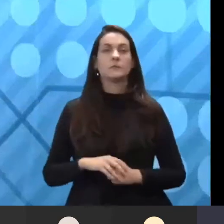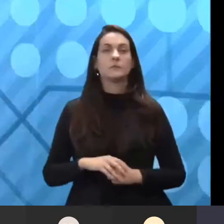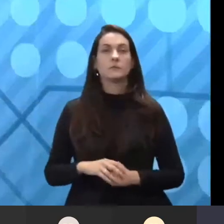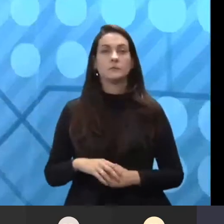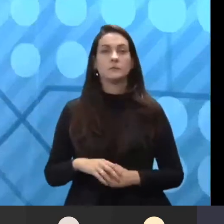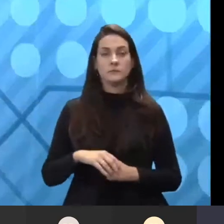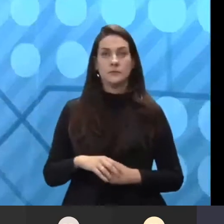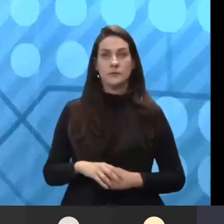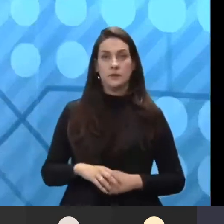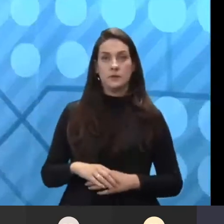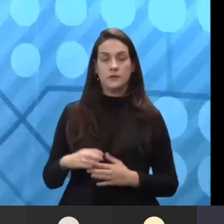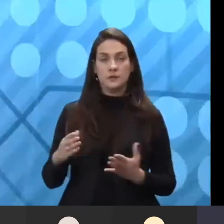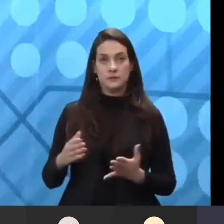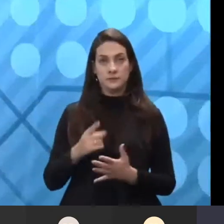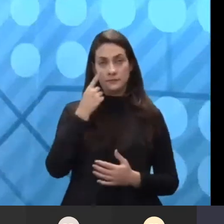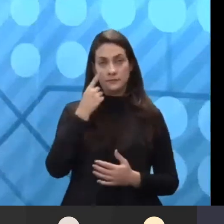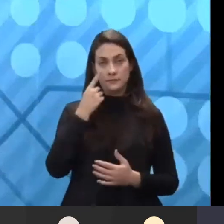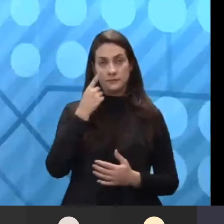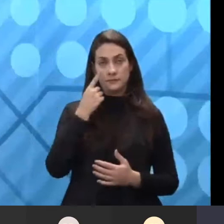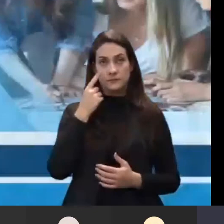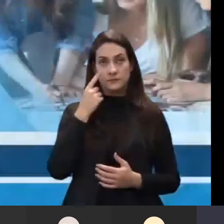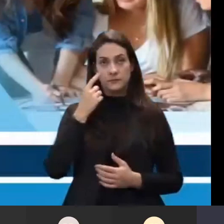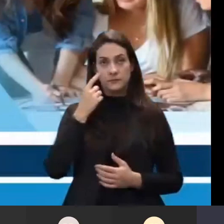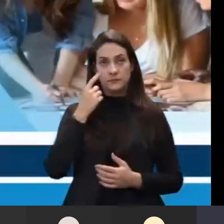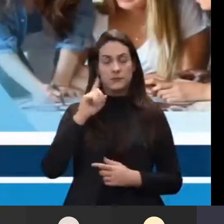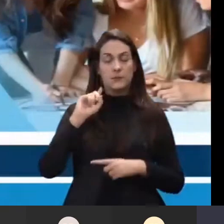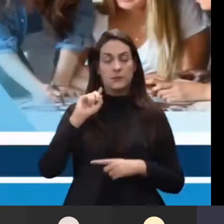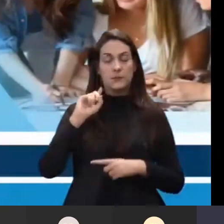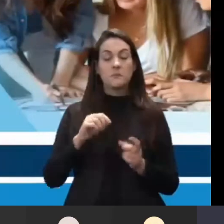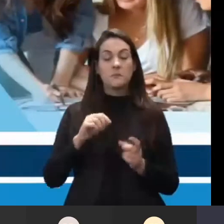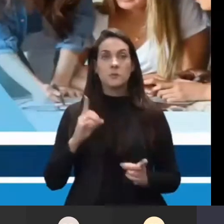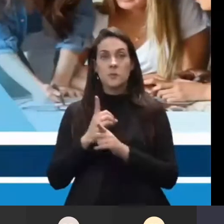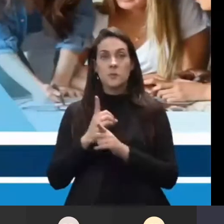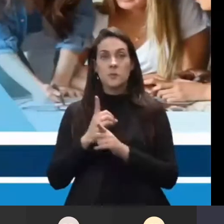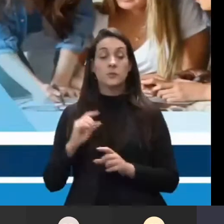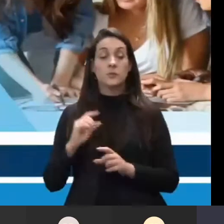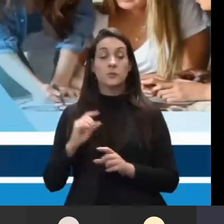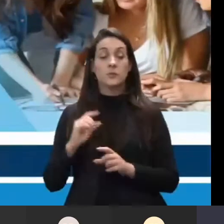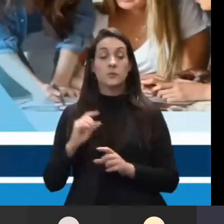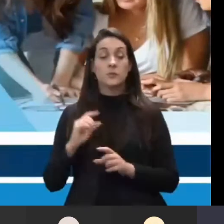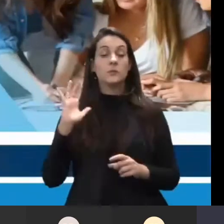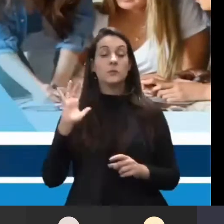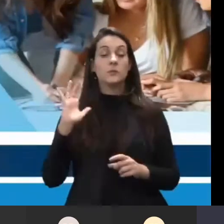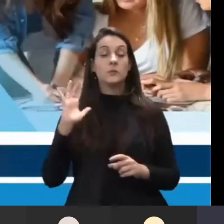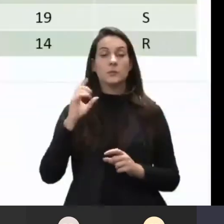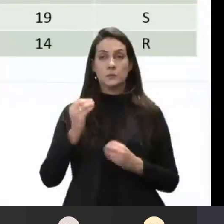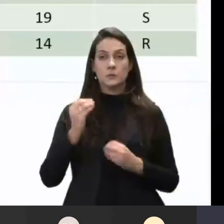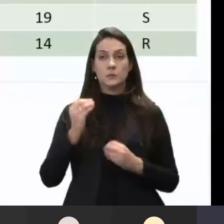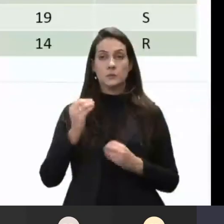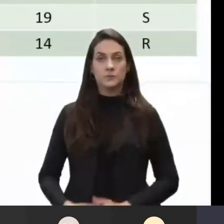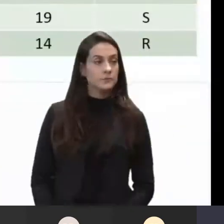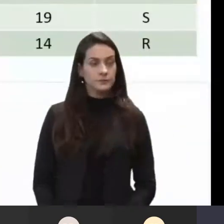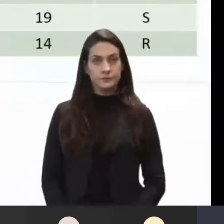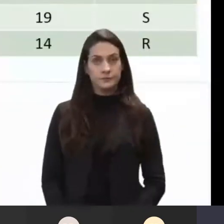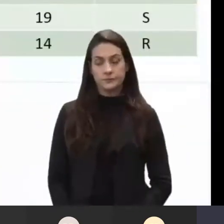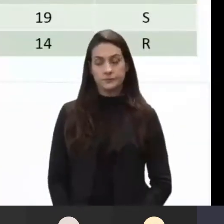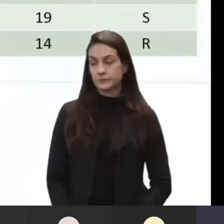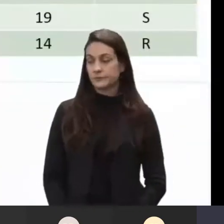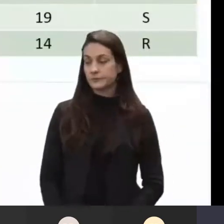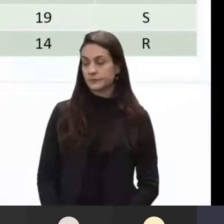de Kirby-Bauer. Vamos ao quadro para os resultados esperados da nossa aula de hoje. Então, no